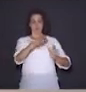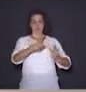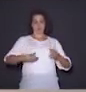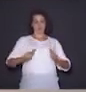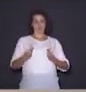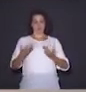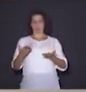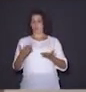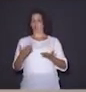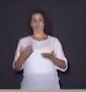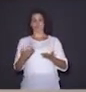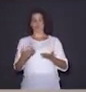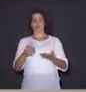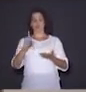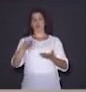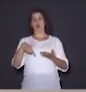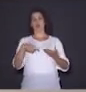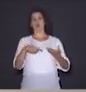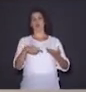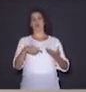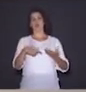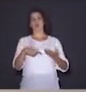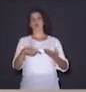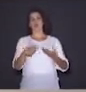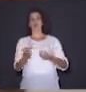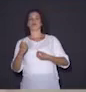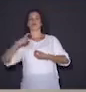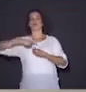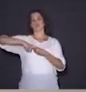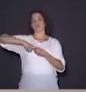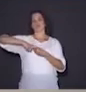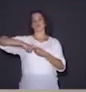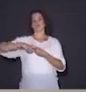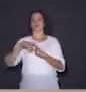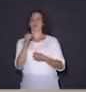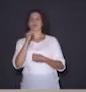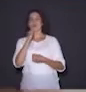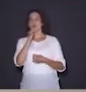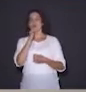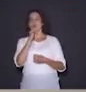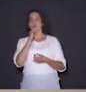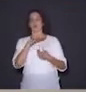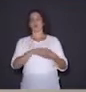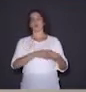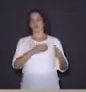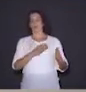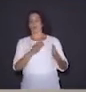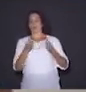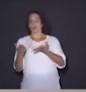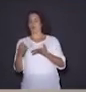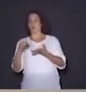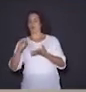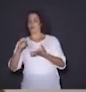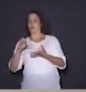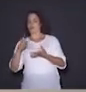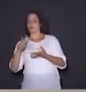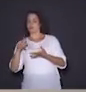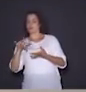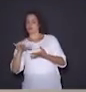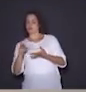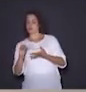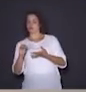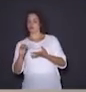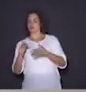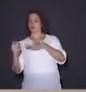mediante concessão que é um instrumento de outorga do serviço é de delegação do serviço que tem mais obrigações